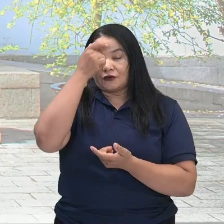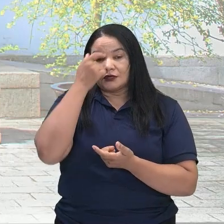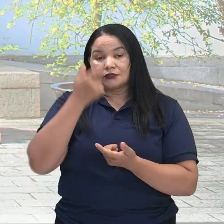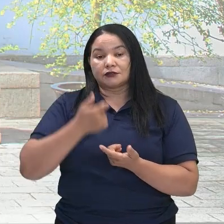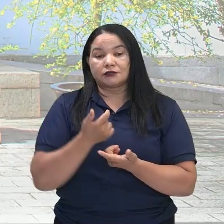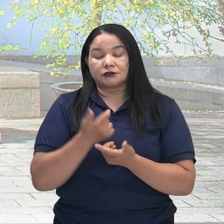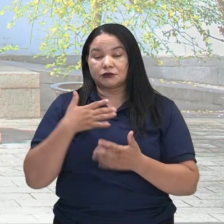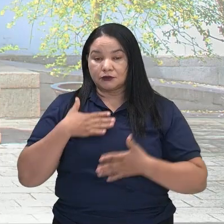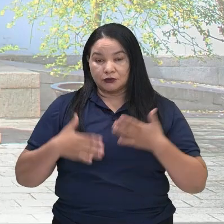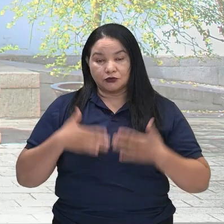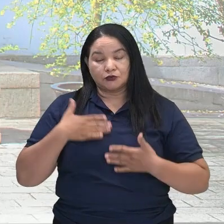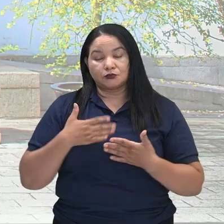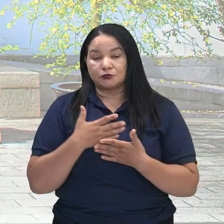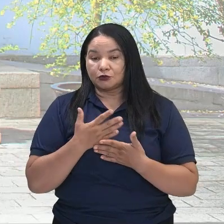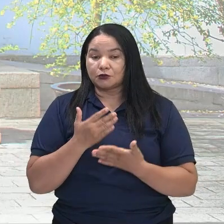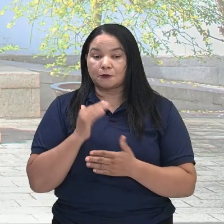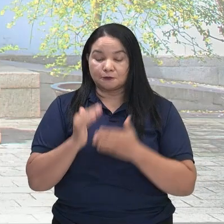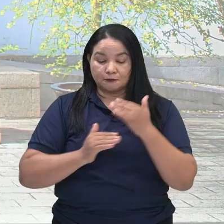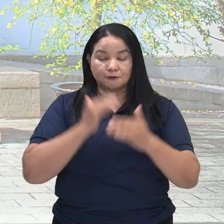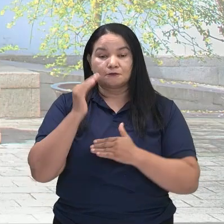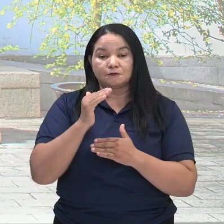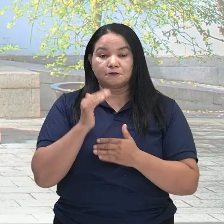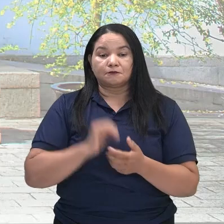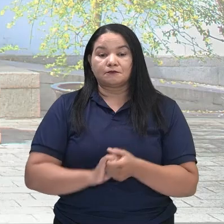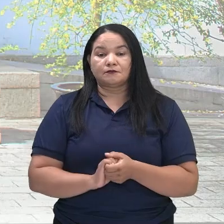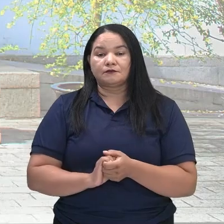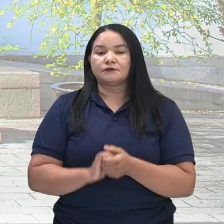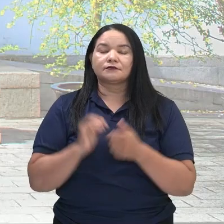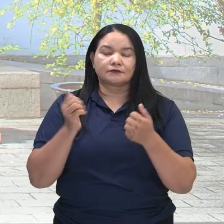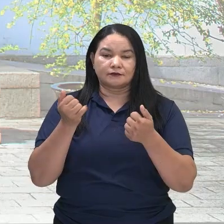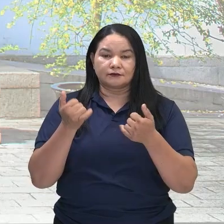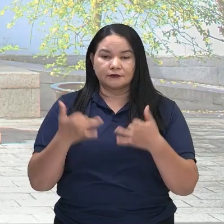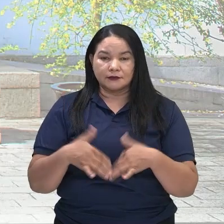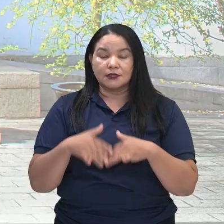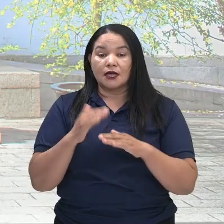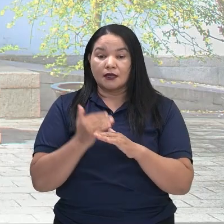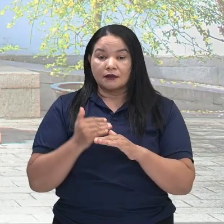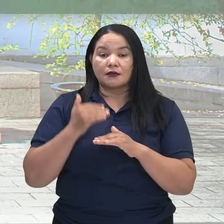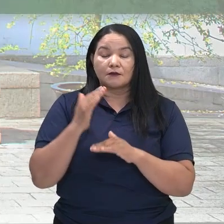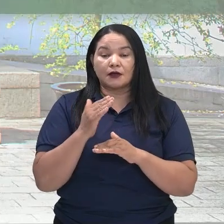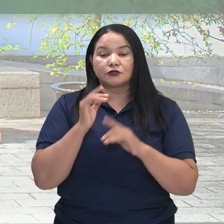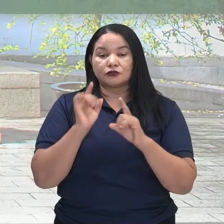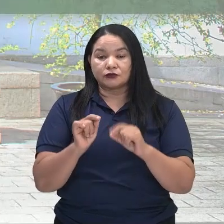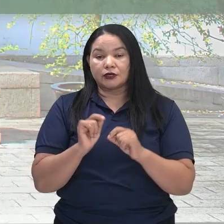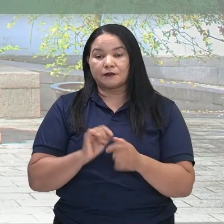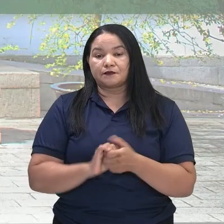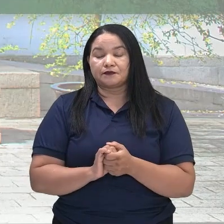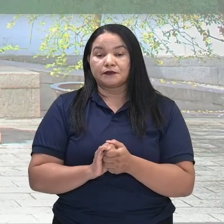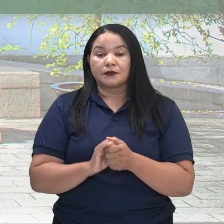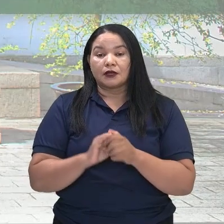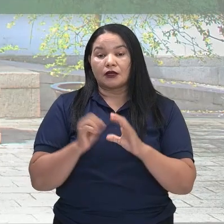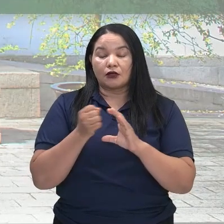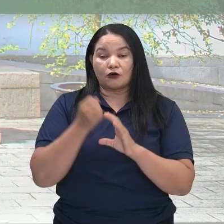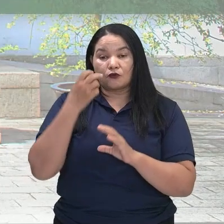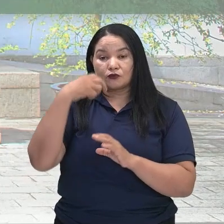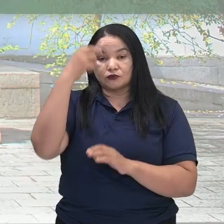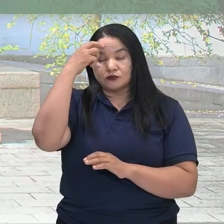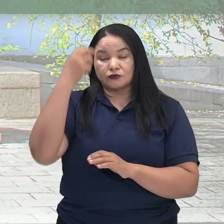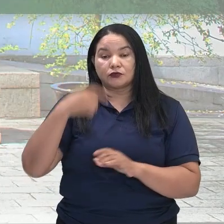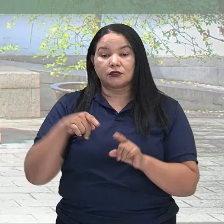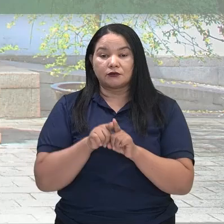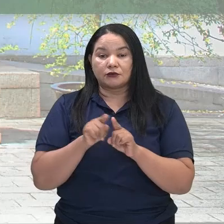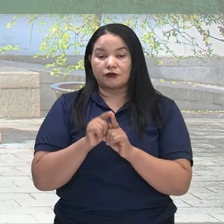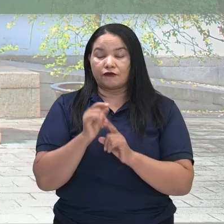interessante, né? Falando ainda um pouco sobre a filosofia do Kung Fu e da cultura chinesa, observem as seguintes